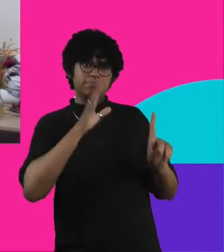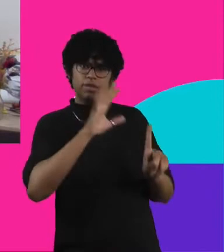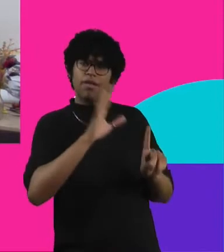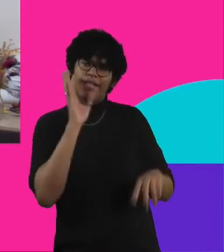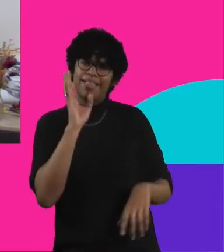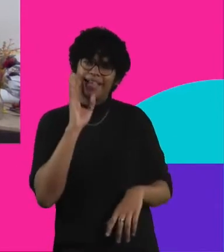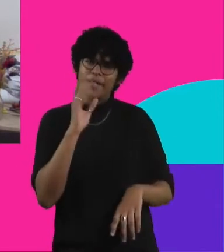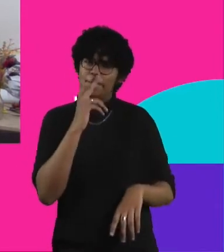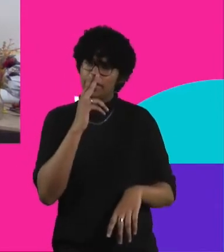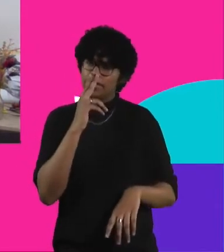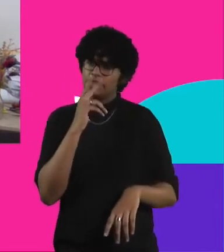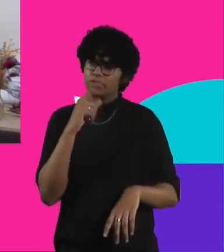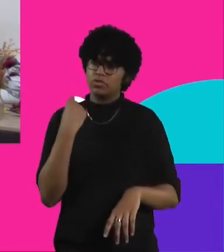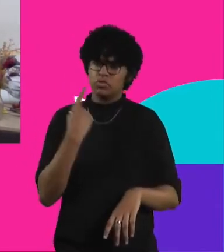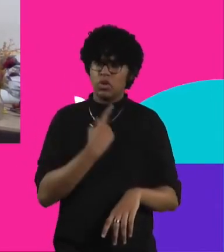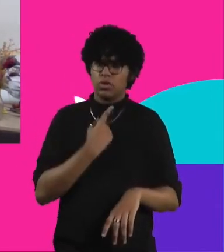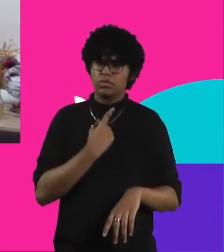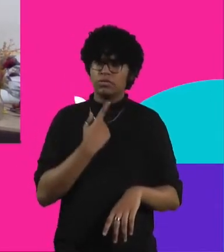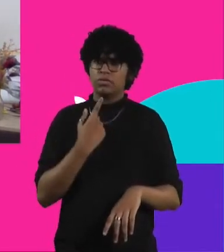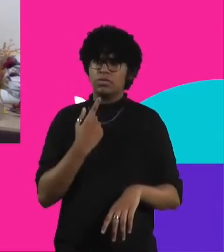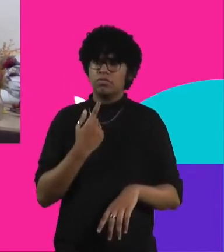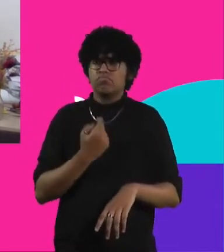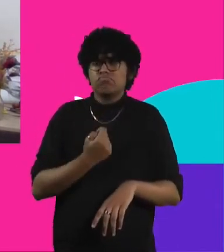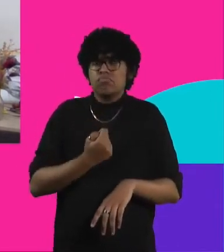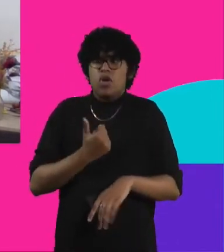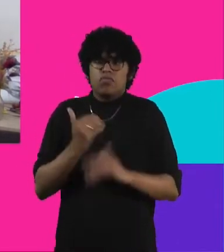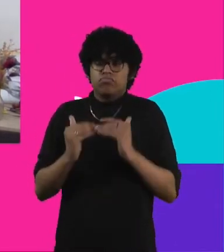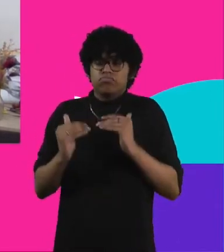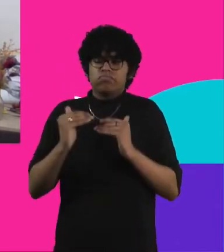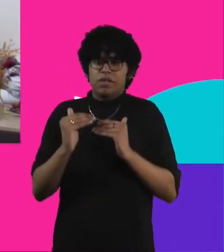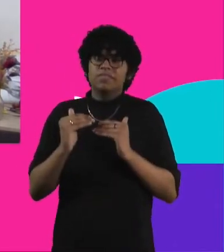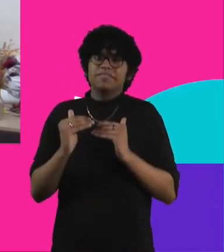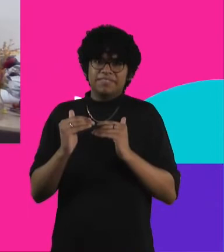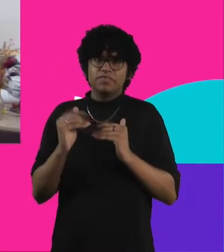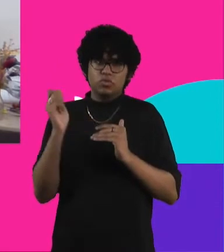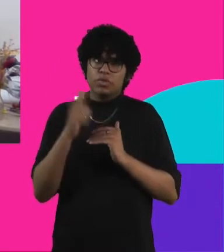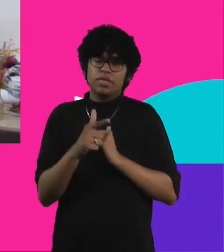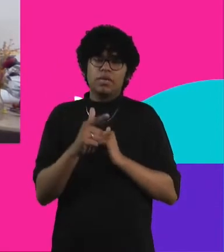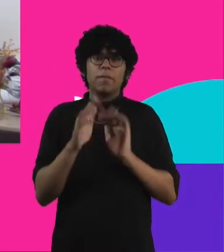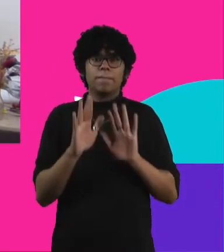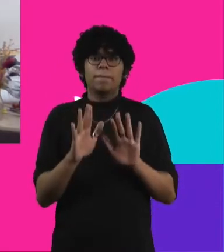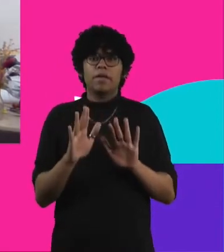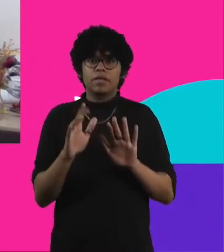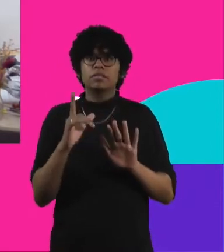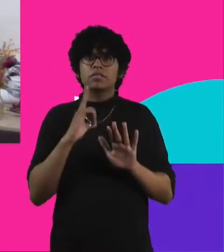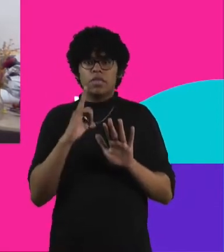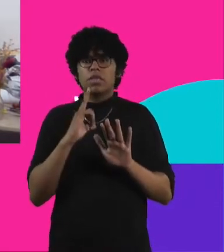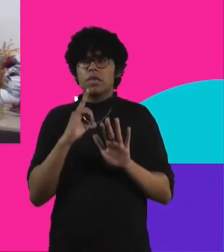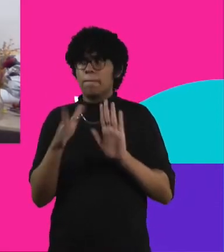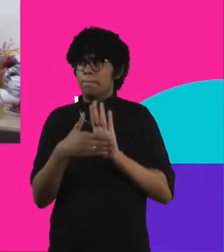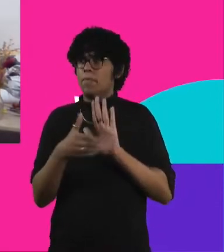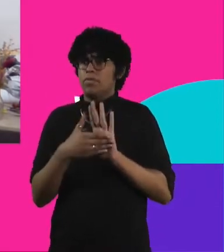está a um nível um pouquinho, assim, a gente está um pouquinho mais maduro já que o Instituto Sabin, mas assim, a gente tem dificuldades parecidas, dá para ver assim